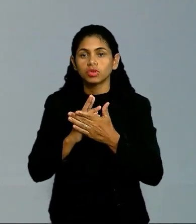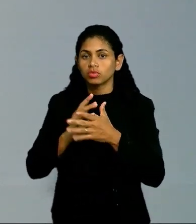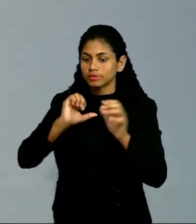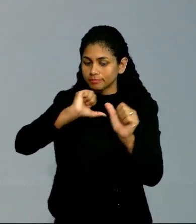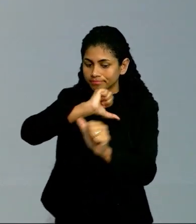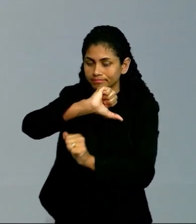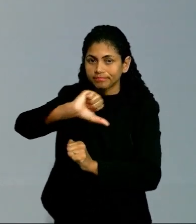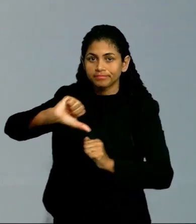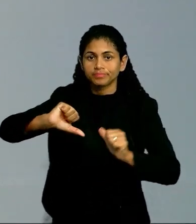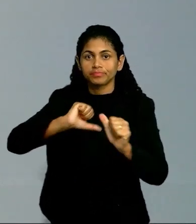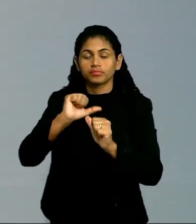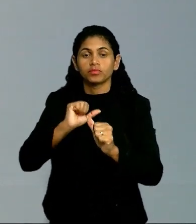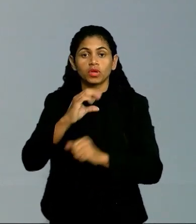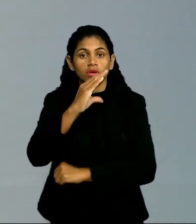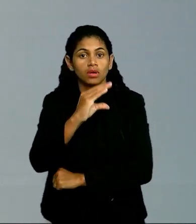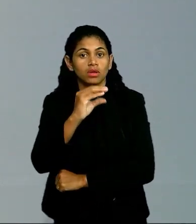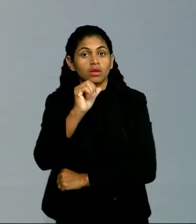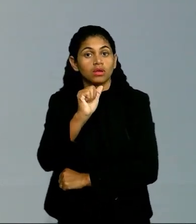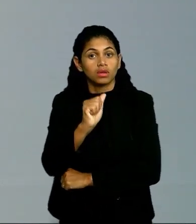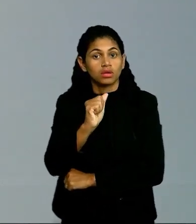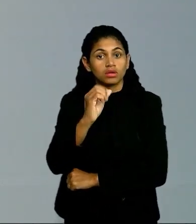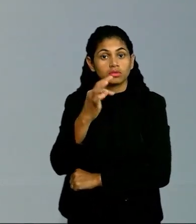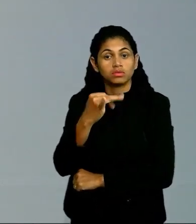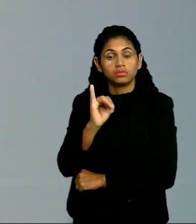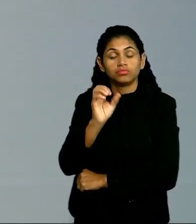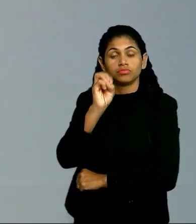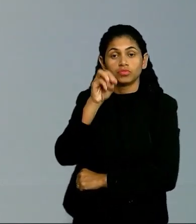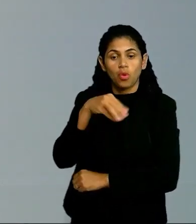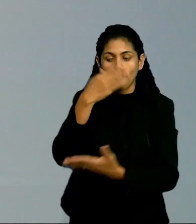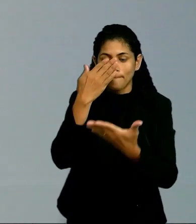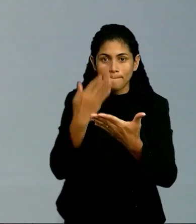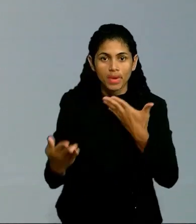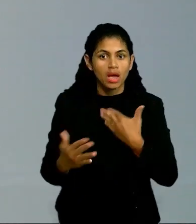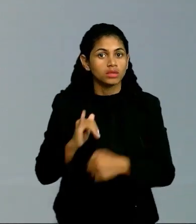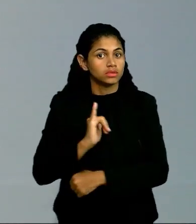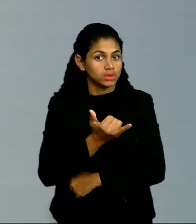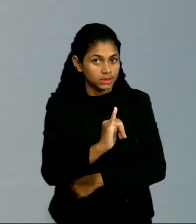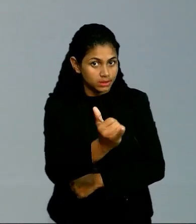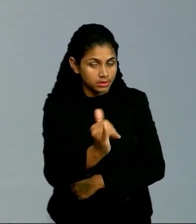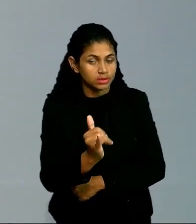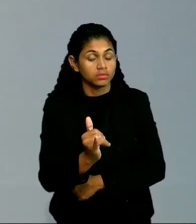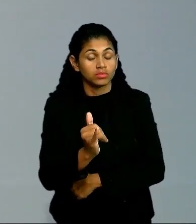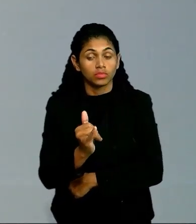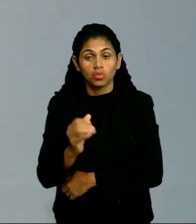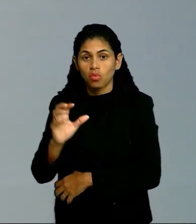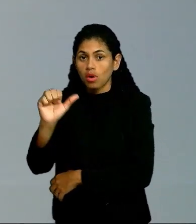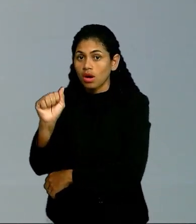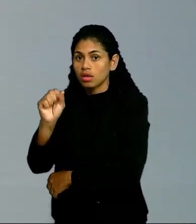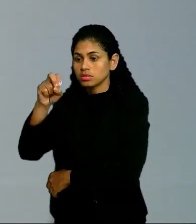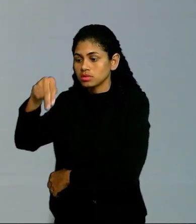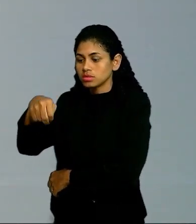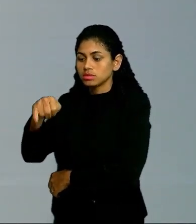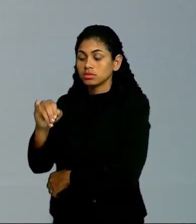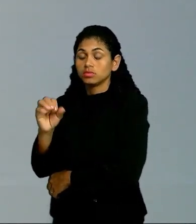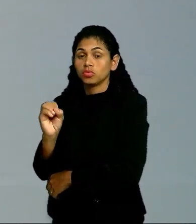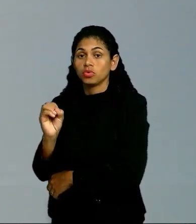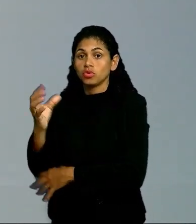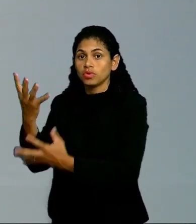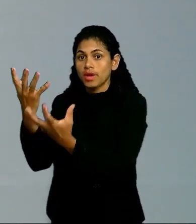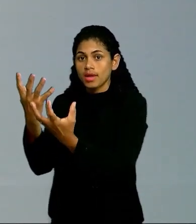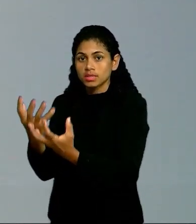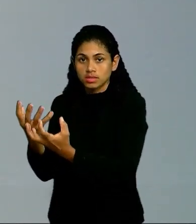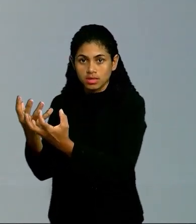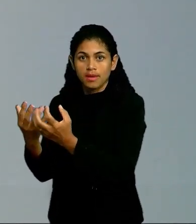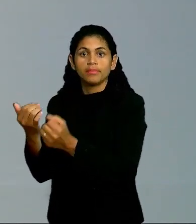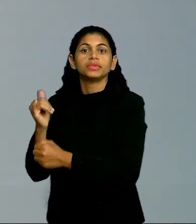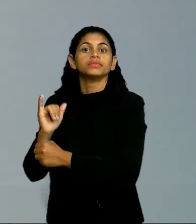ânion. No cátion acontece a perda de elétrons, né? Ele é positivo, então ele perde. E no ânion acontece o recebimento de